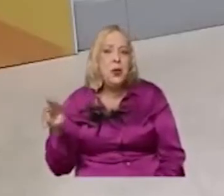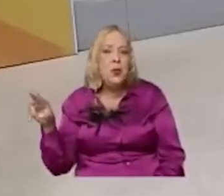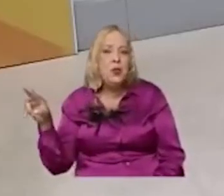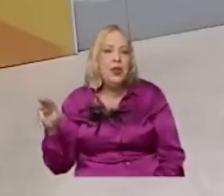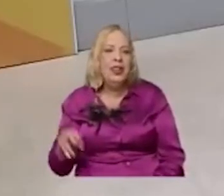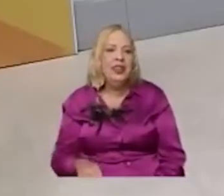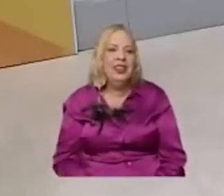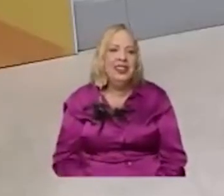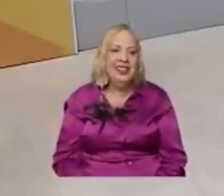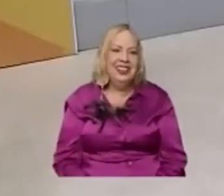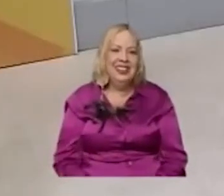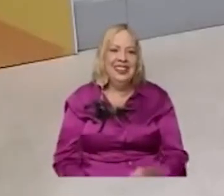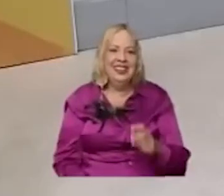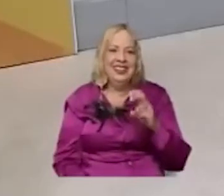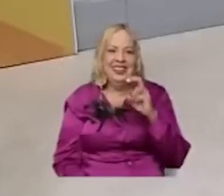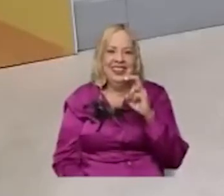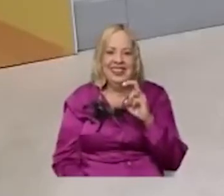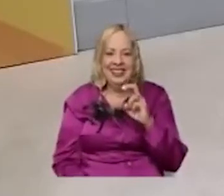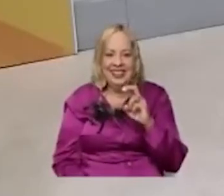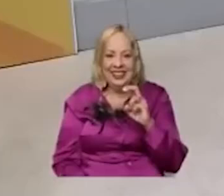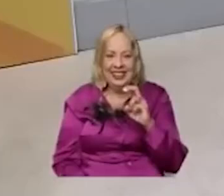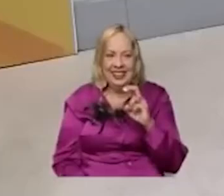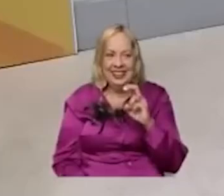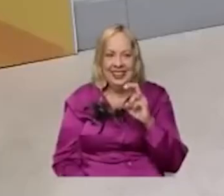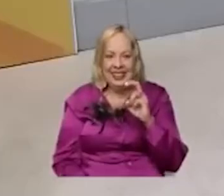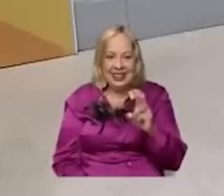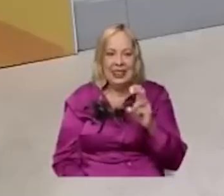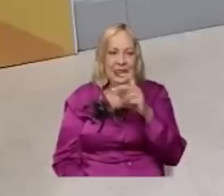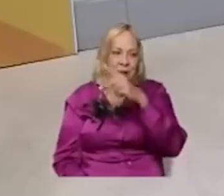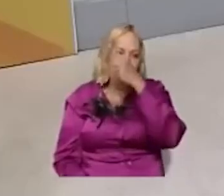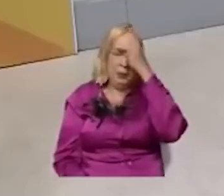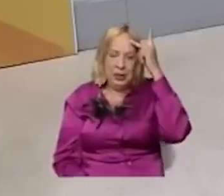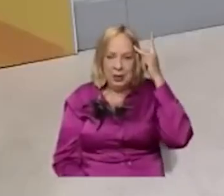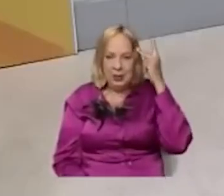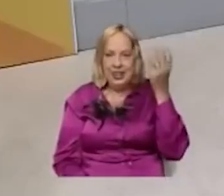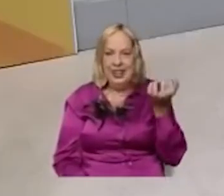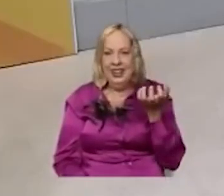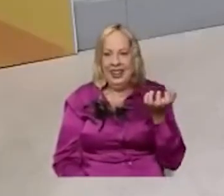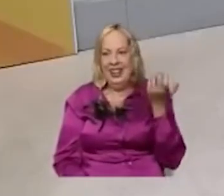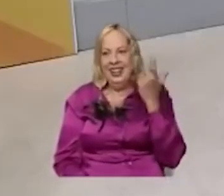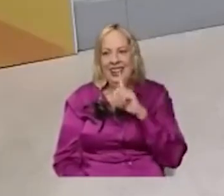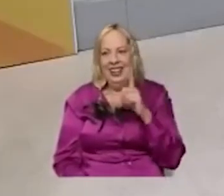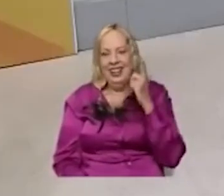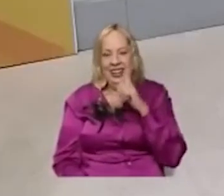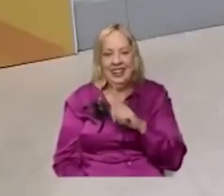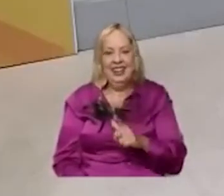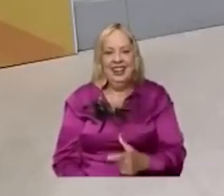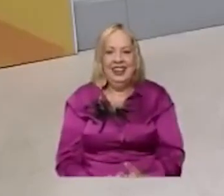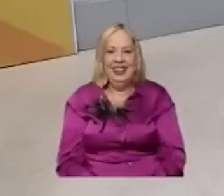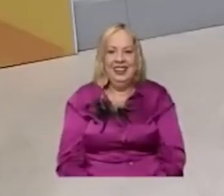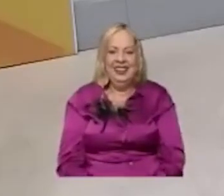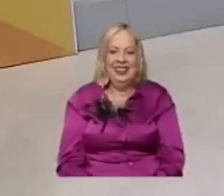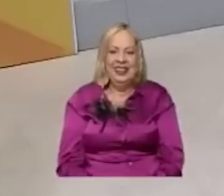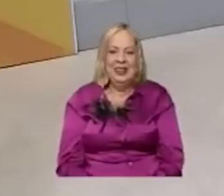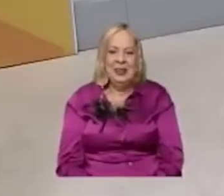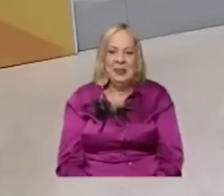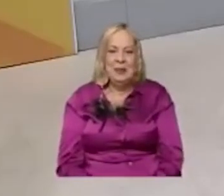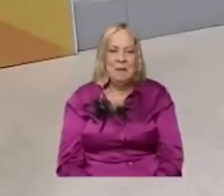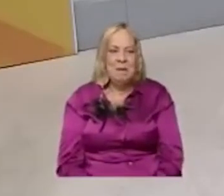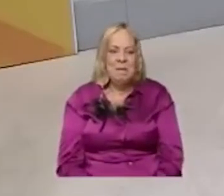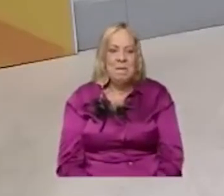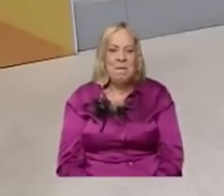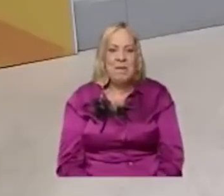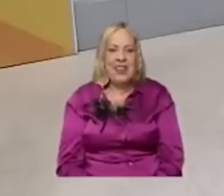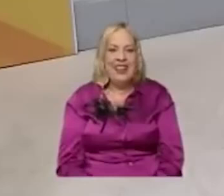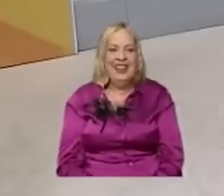Gente, 5 títulos estão na expectativa, minha gente. Nem as meninas aguentaram agora. Teve